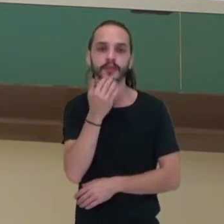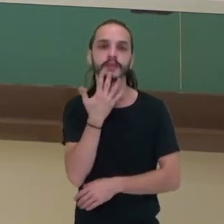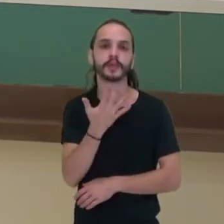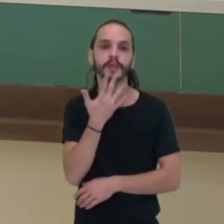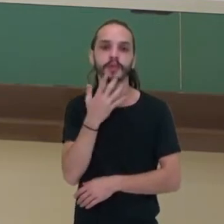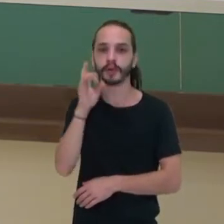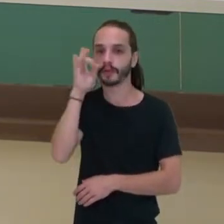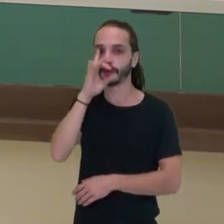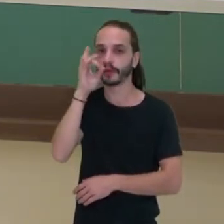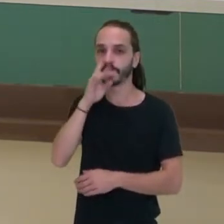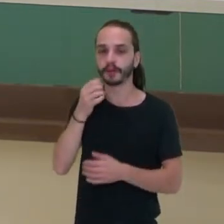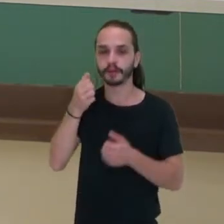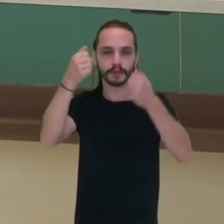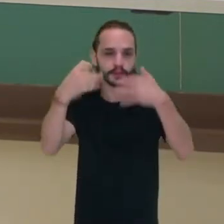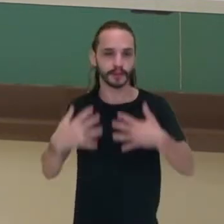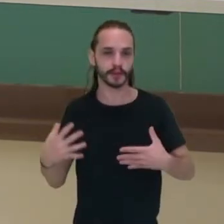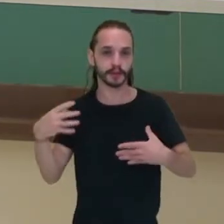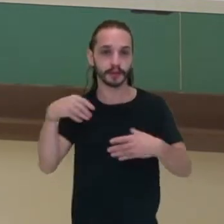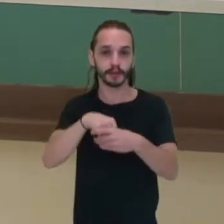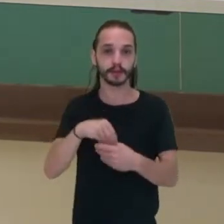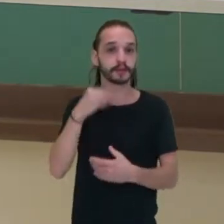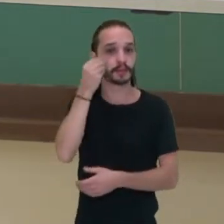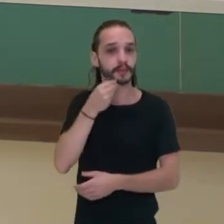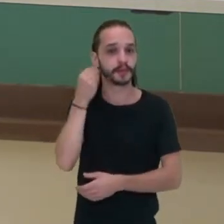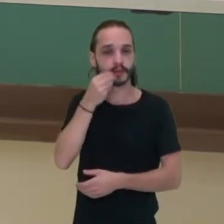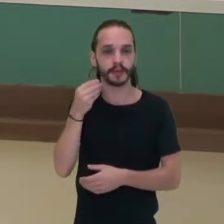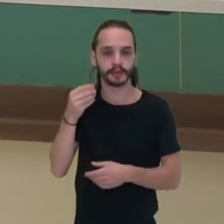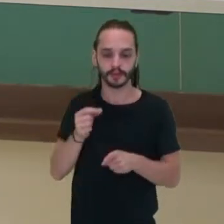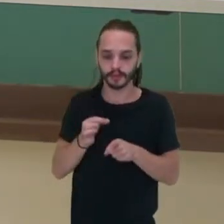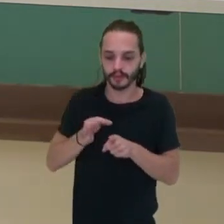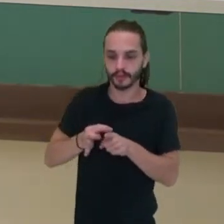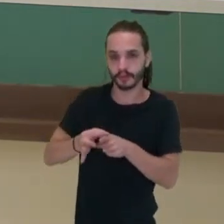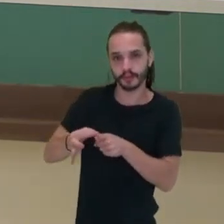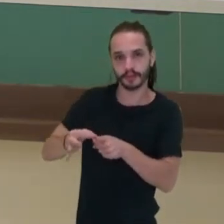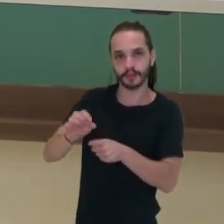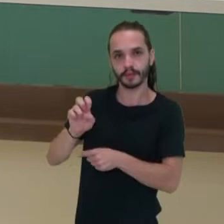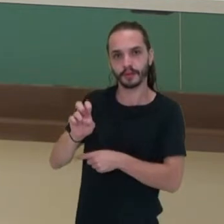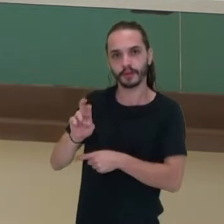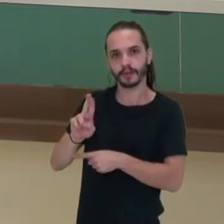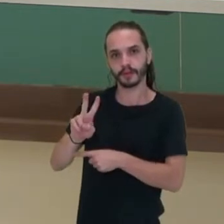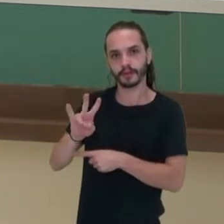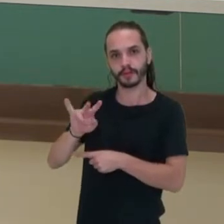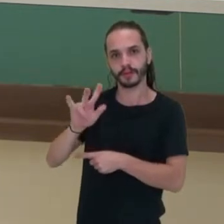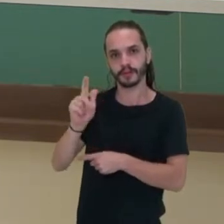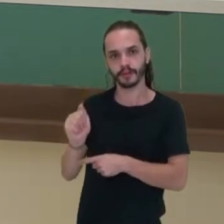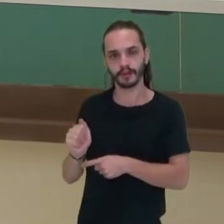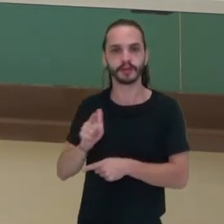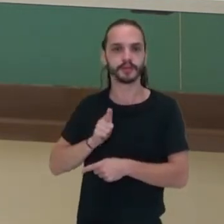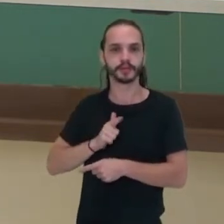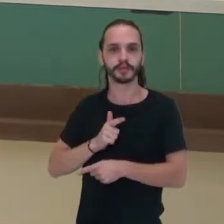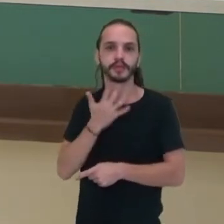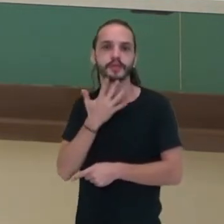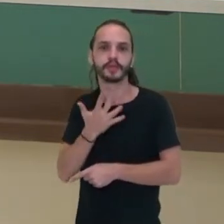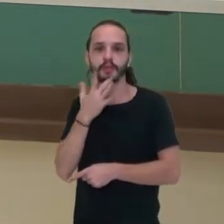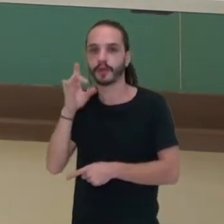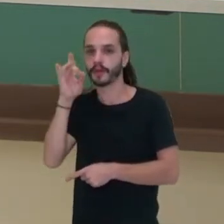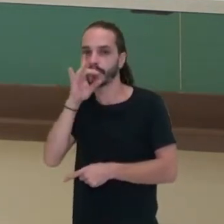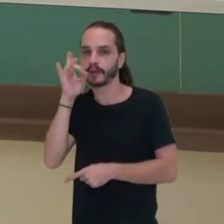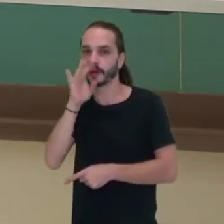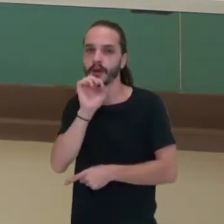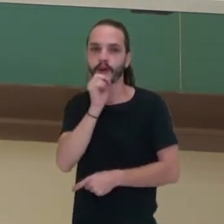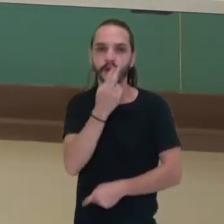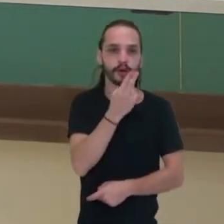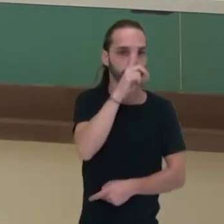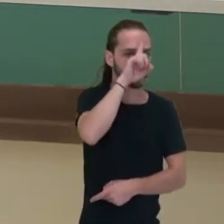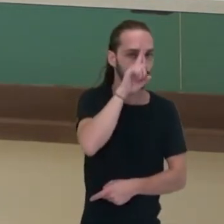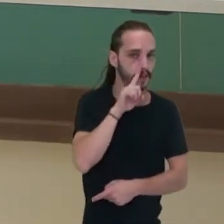agora a explicação para o experimento dele. Ele trabalhou com ervilhas, né? No primeiro momento, com relação à cor das ervilhas, verde e amarelo. Os fatores para